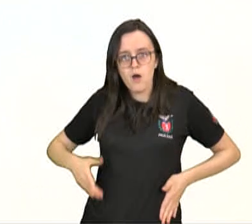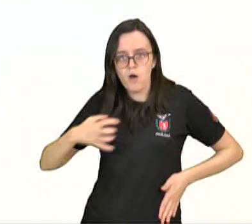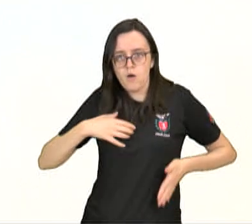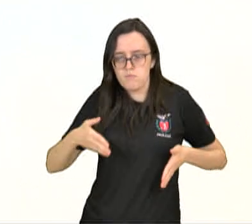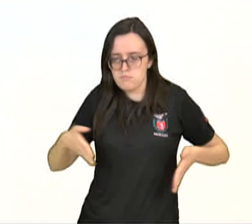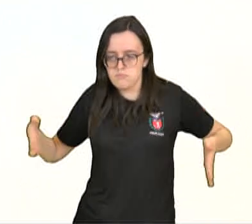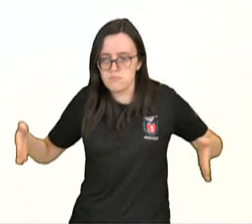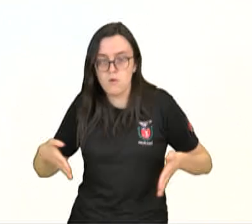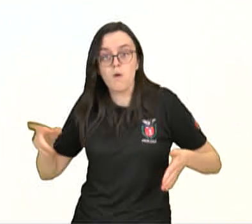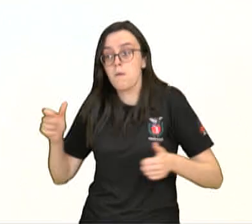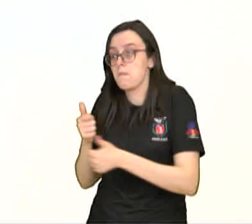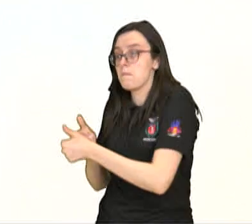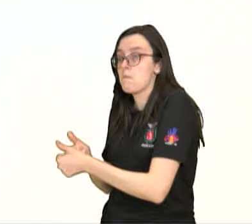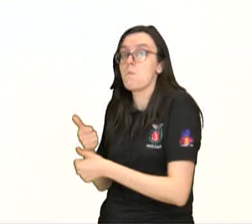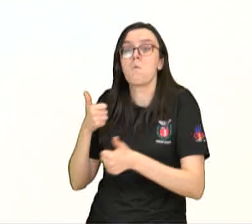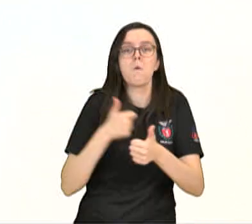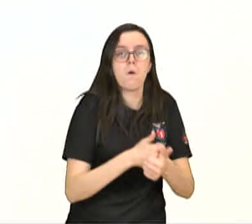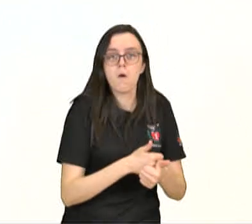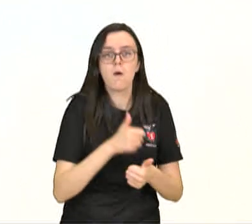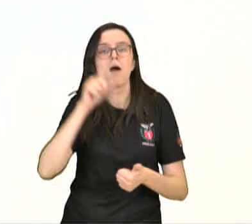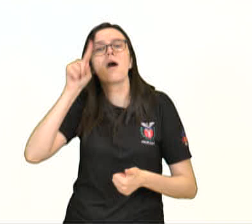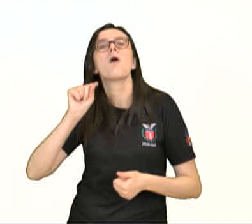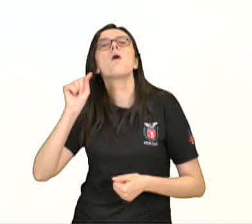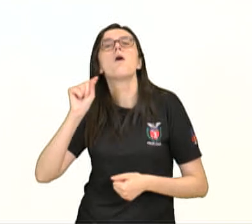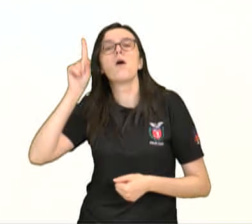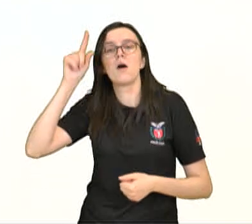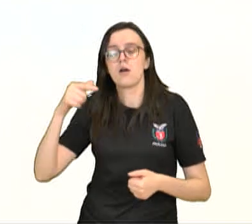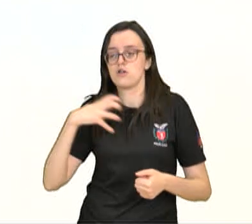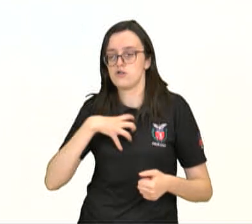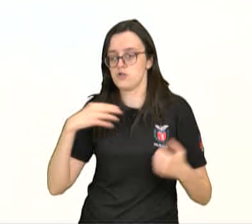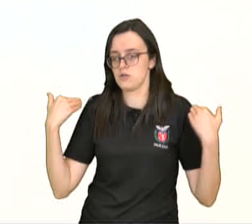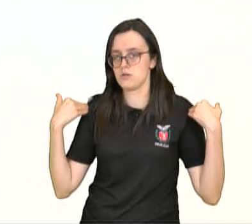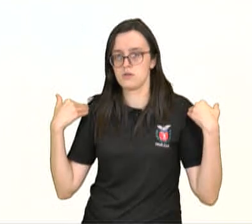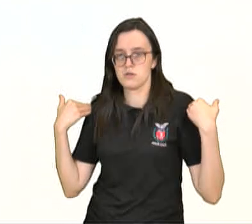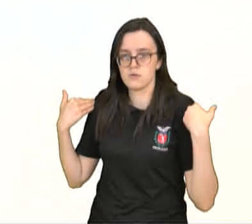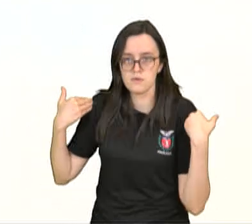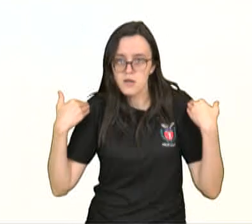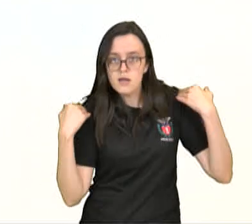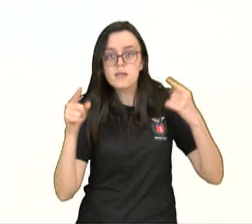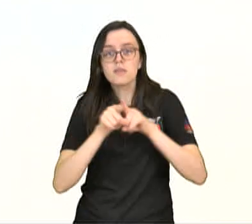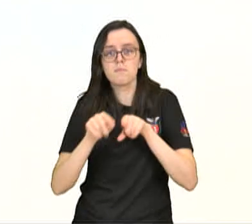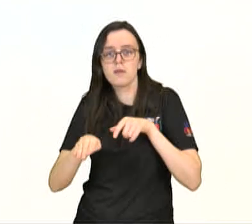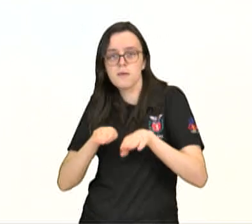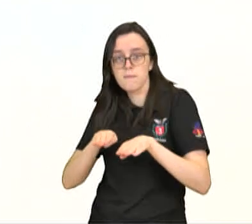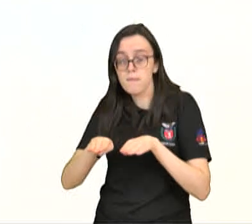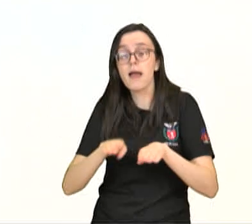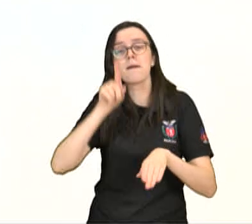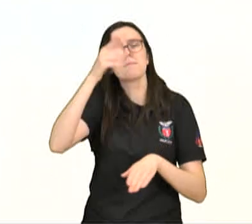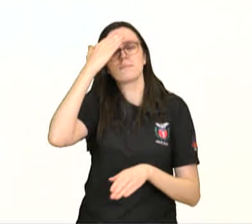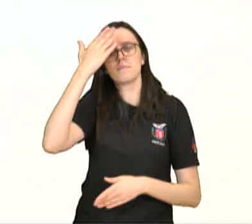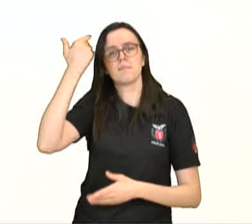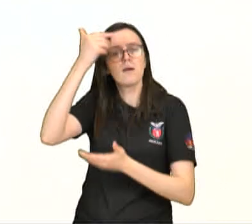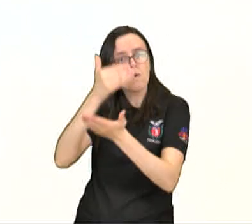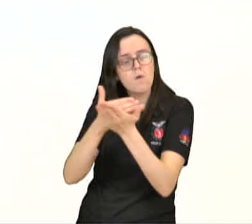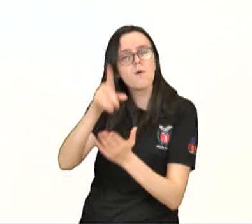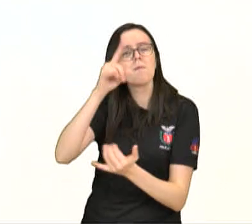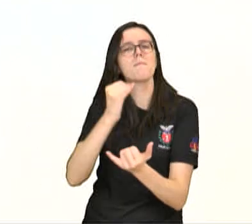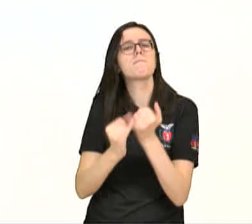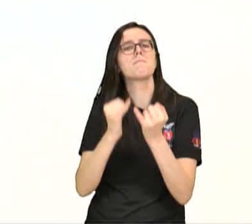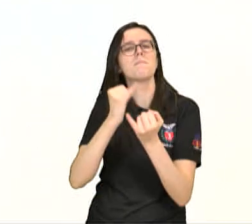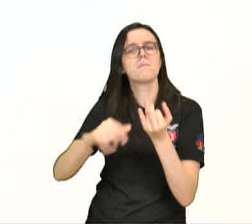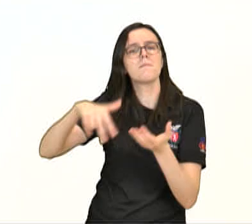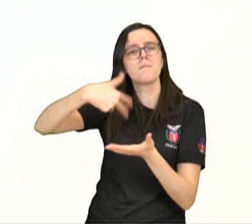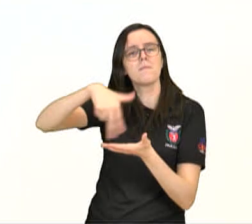ficavam muito próximos e os ombros eram balançados junto com o arrastar dos pés. Nas origens, era semelhante a uma